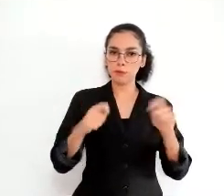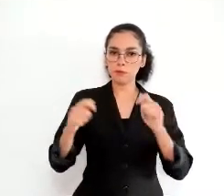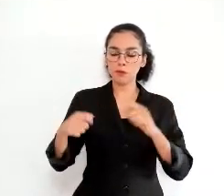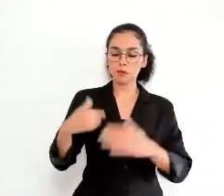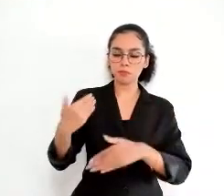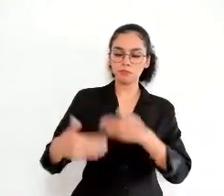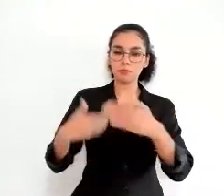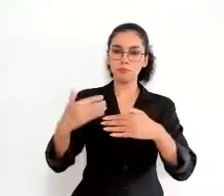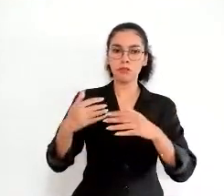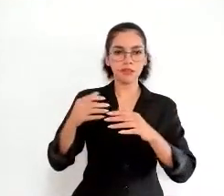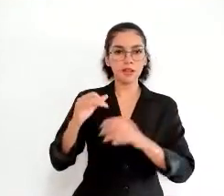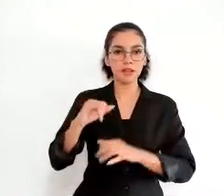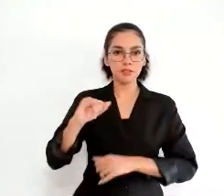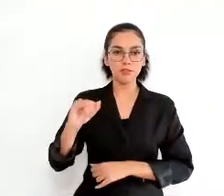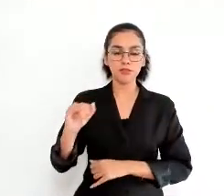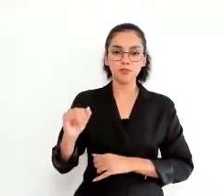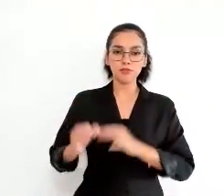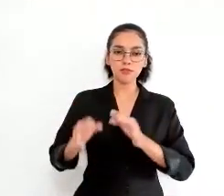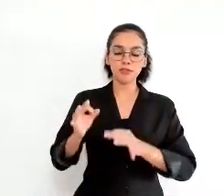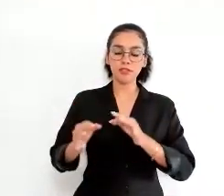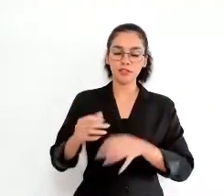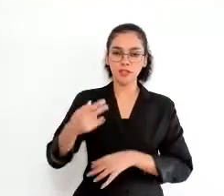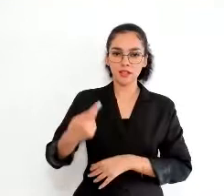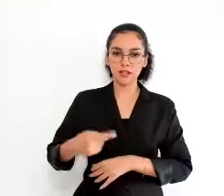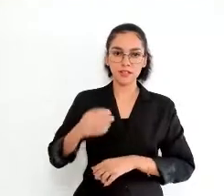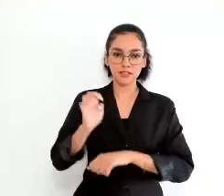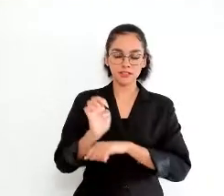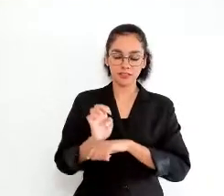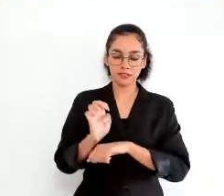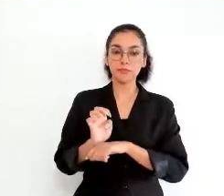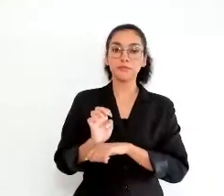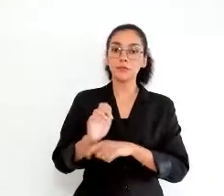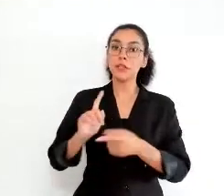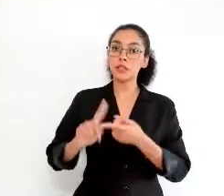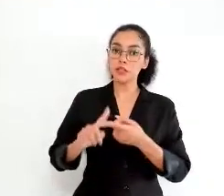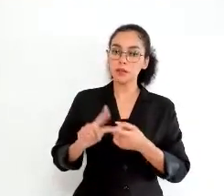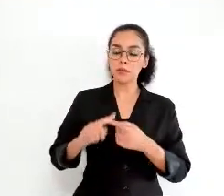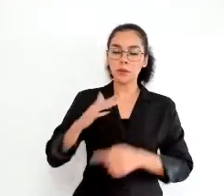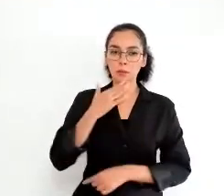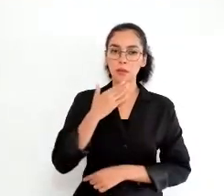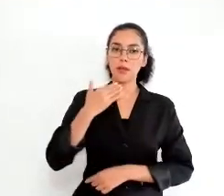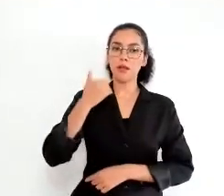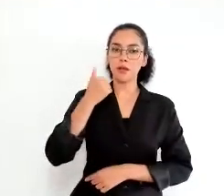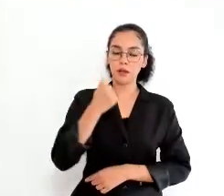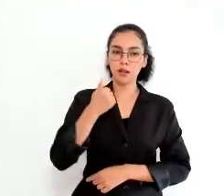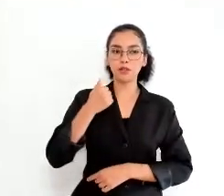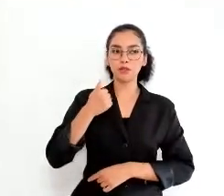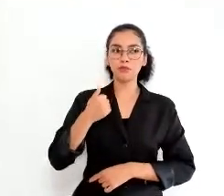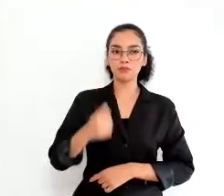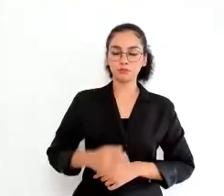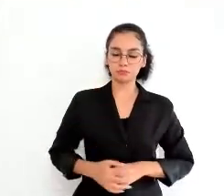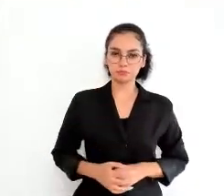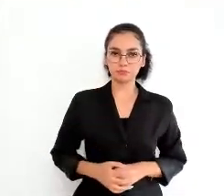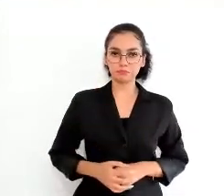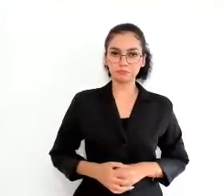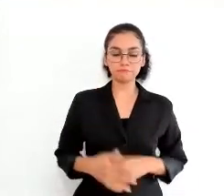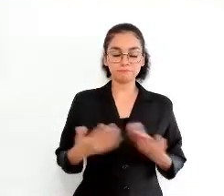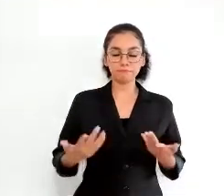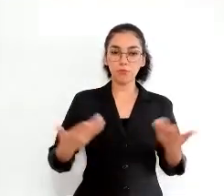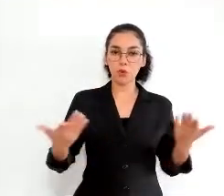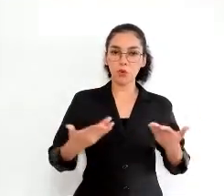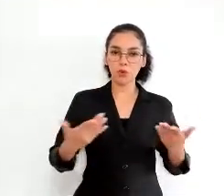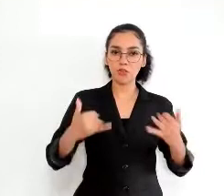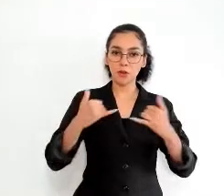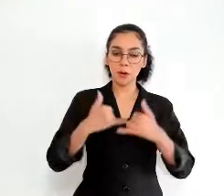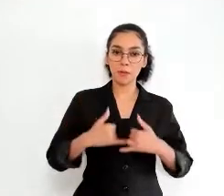Estado, bem como para a melhoria da prestação jurisdicional. Serão homenageados com a medalha